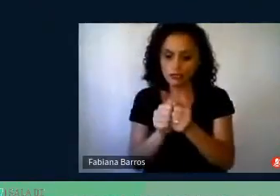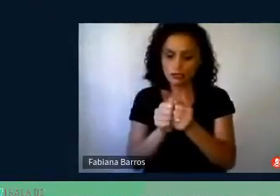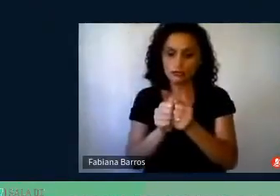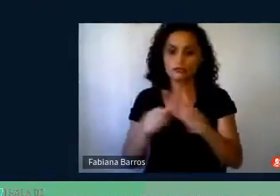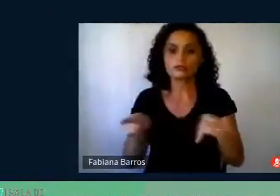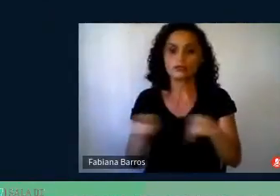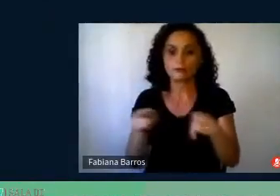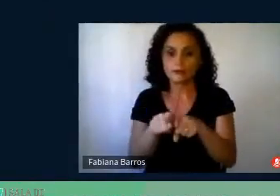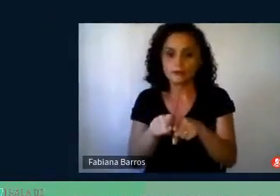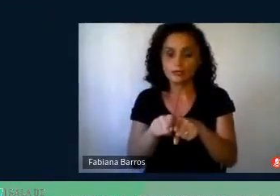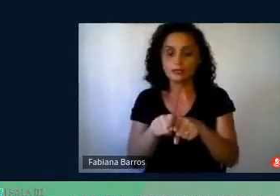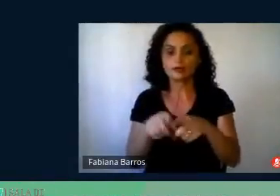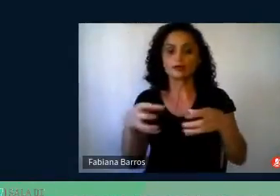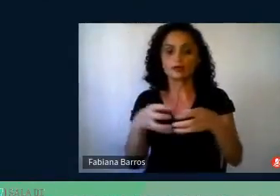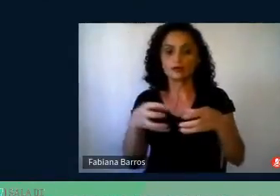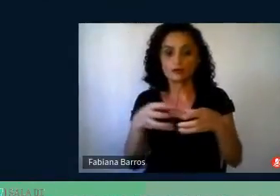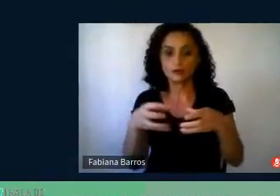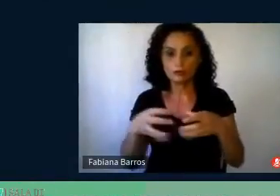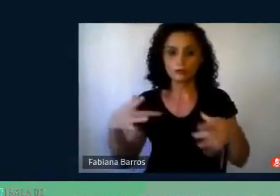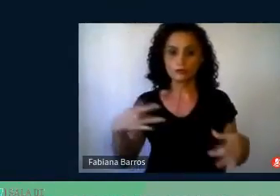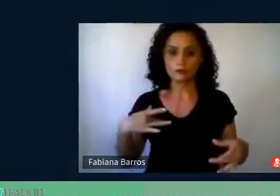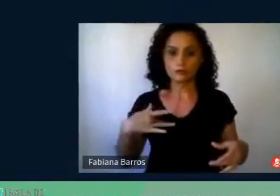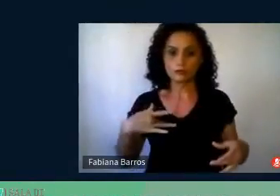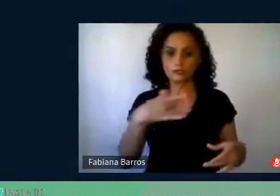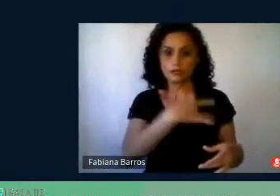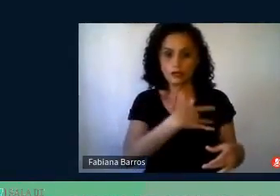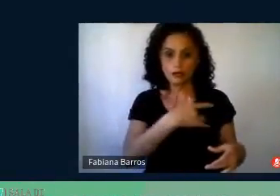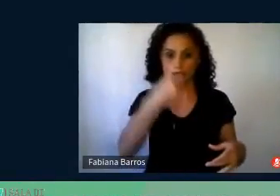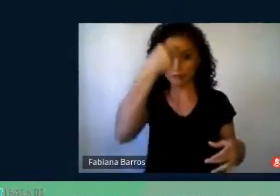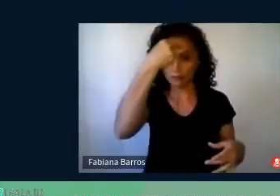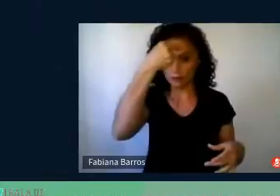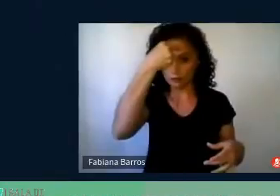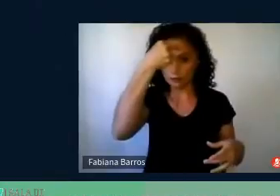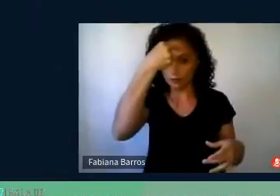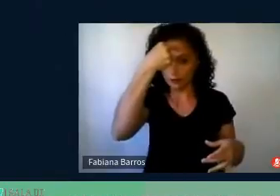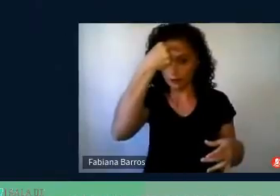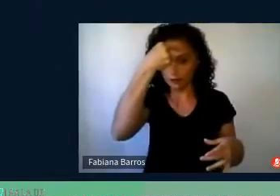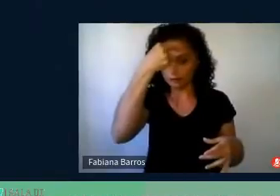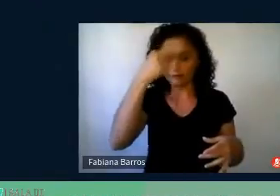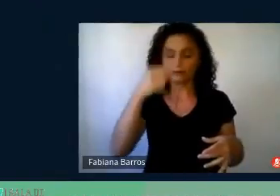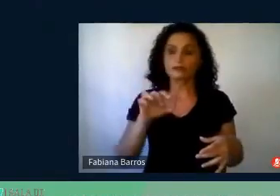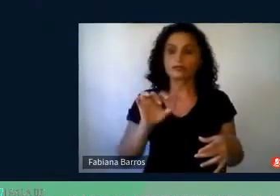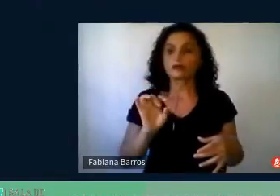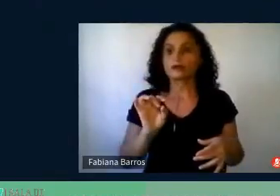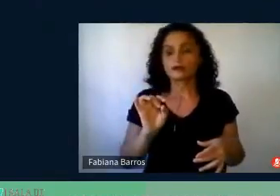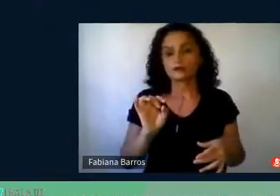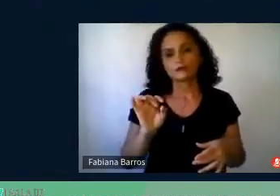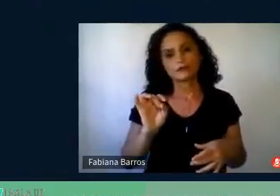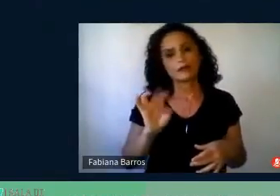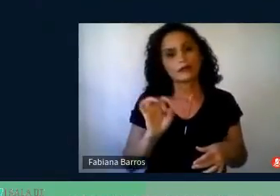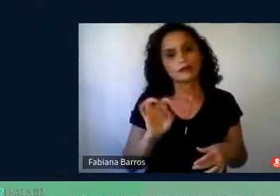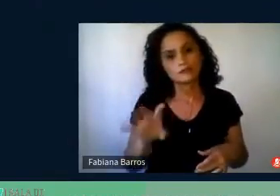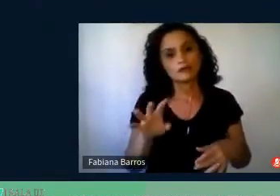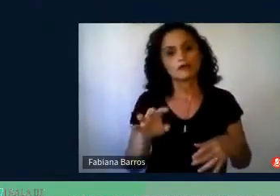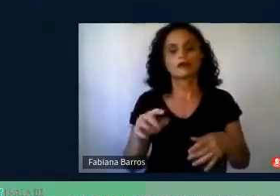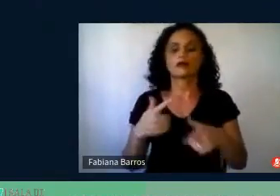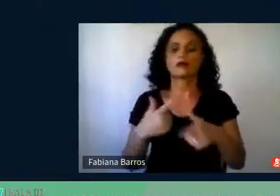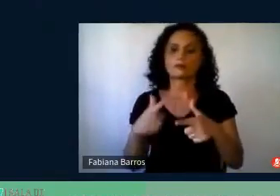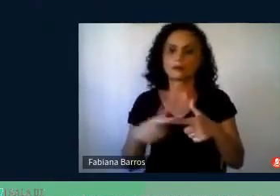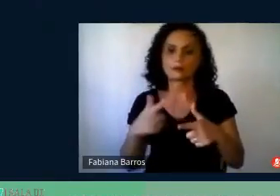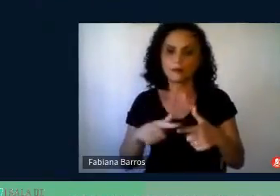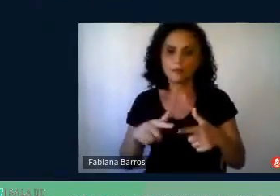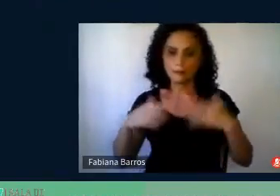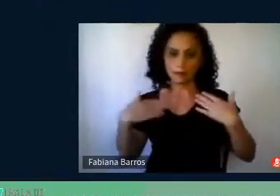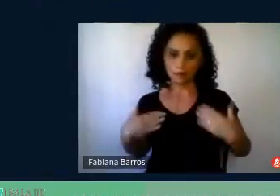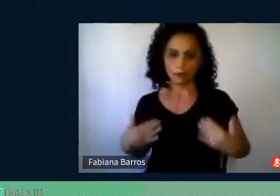Mental, que tem feito um trabalho espetacular. A gente sabe que parte do problema da pandemia não é só o efeito da doença, mas a consequência dela na